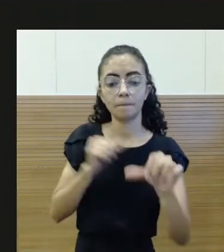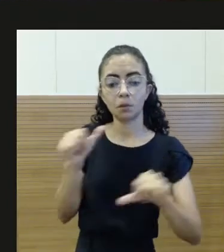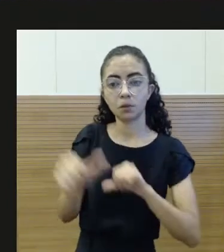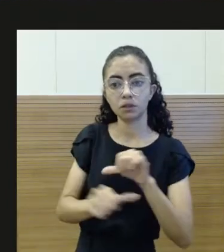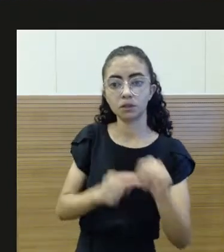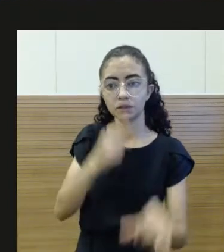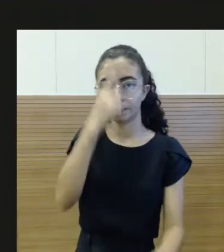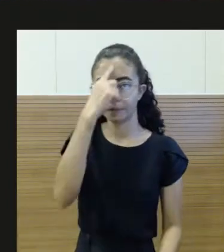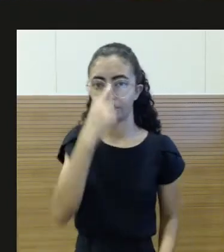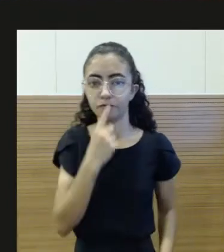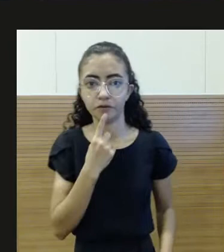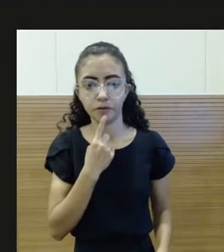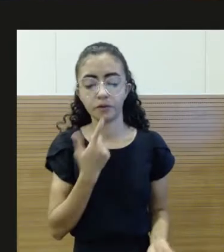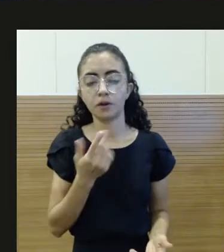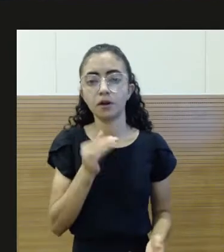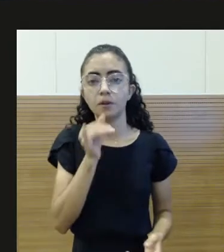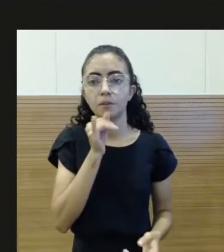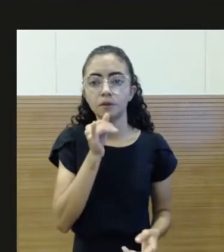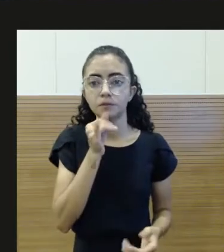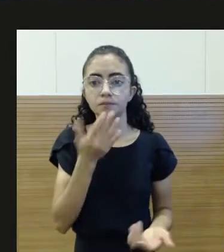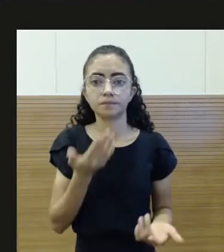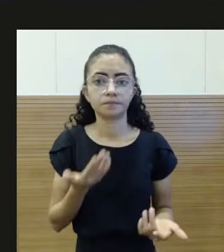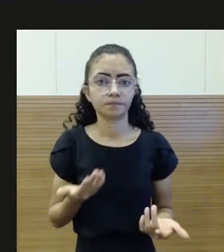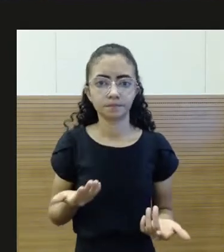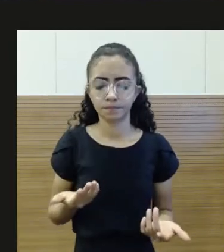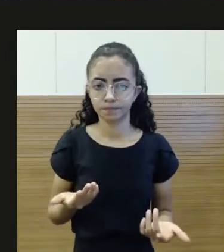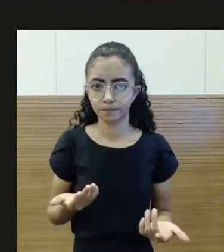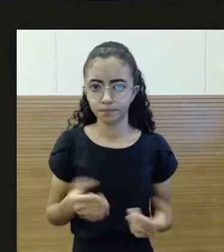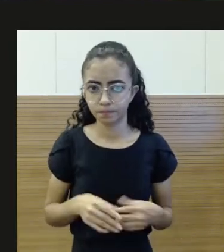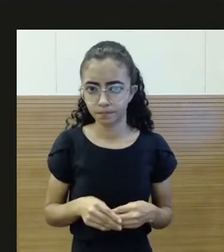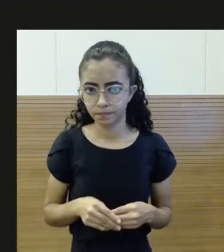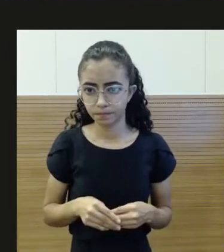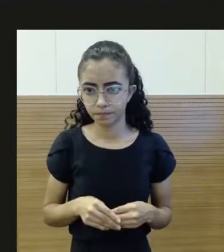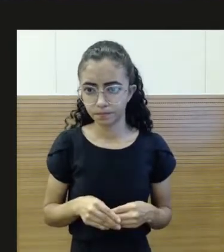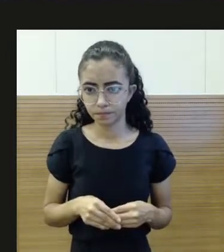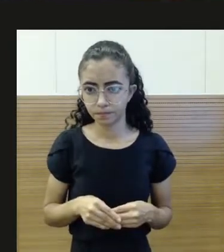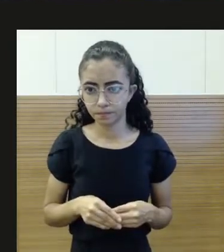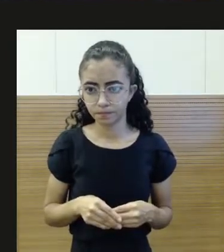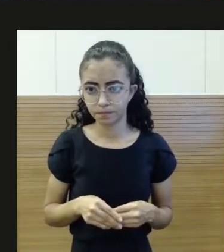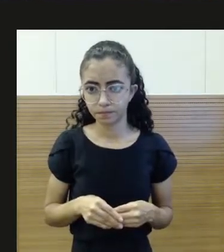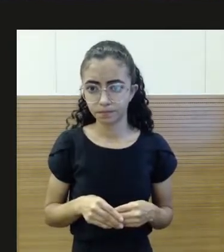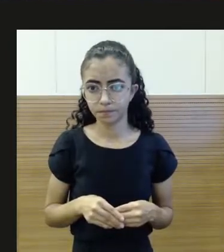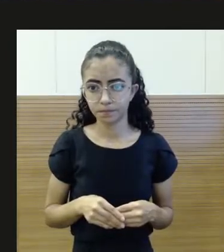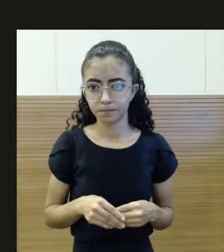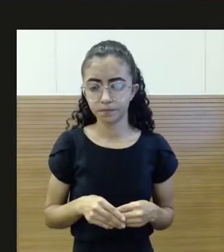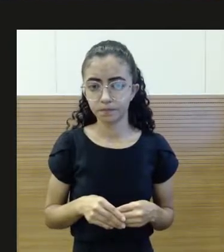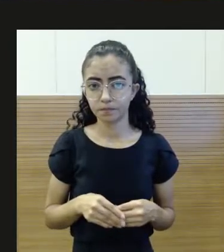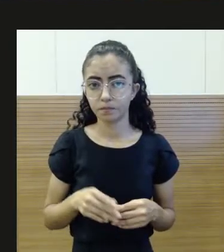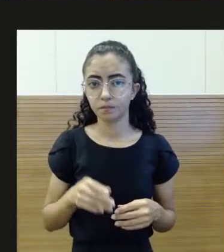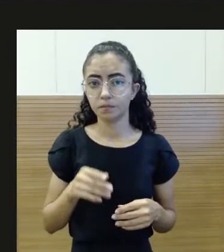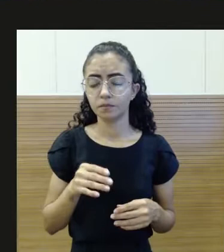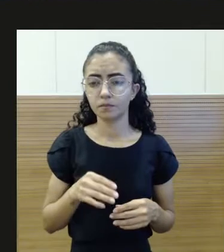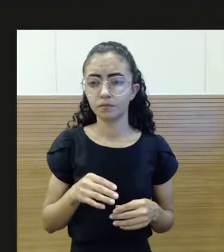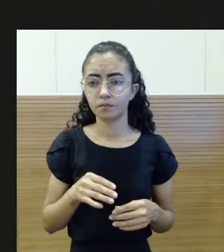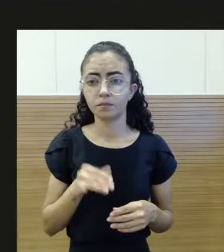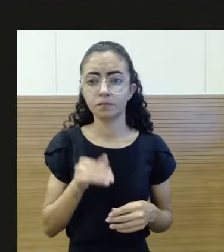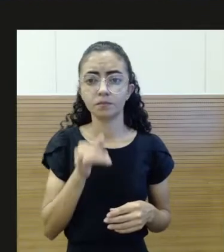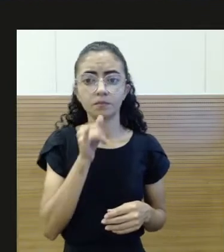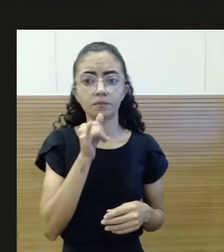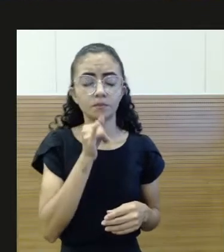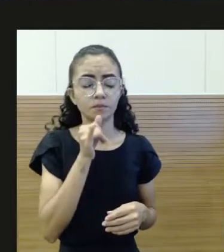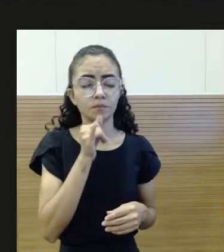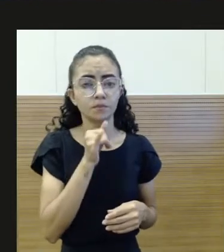Baixa saciedade, o microbioma pró-inflamatório alterado, a